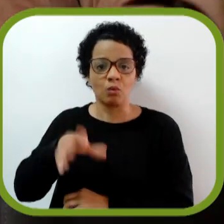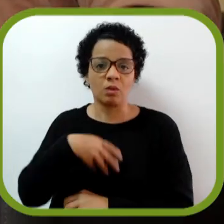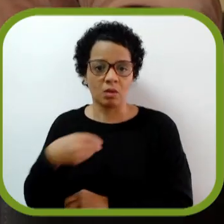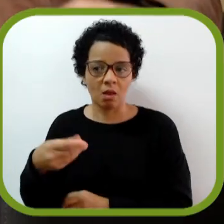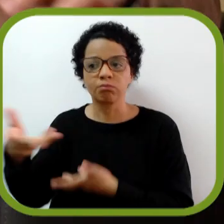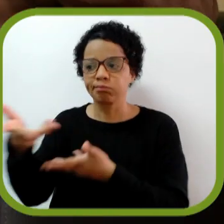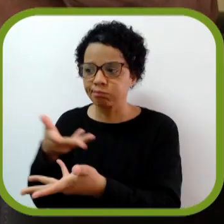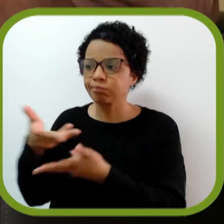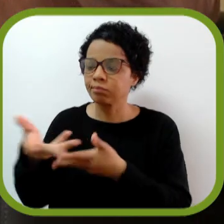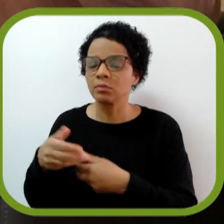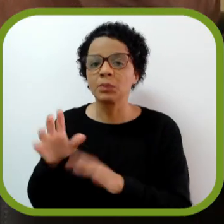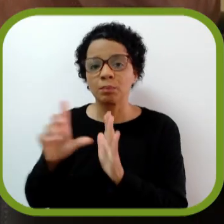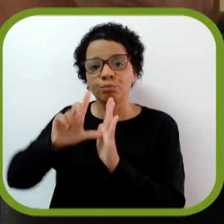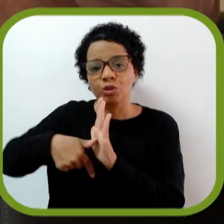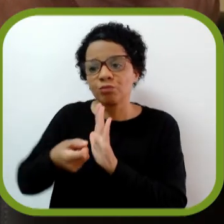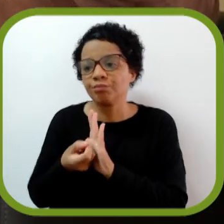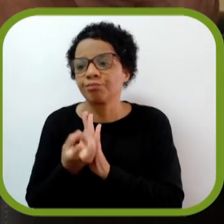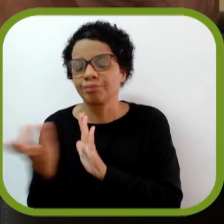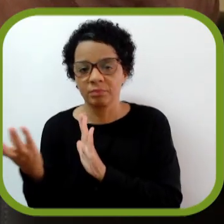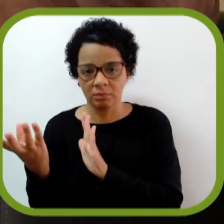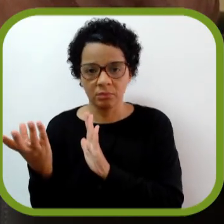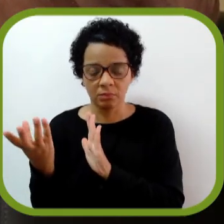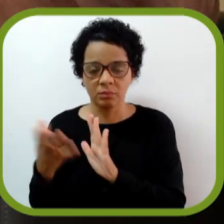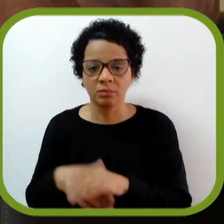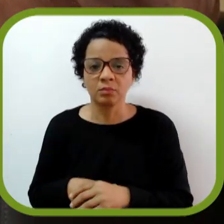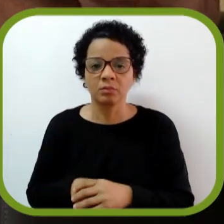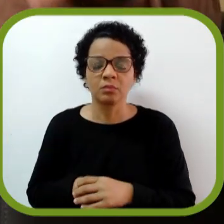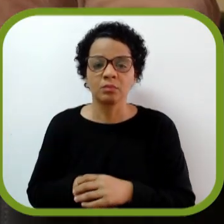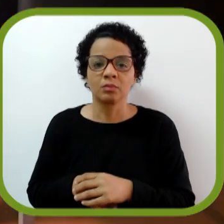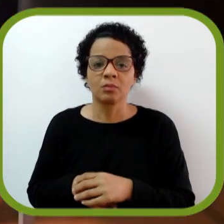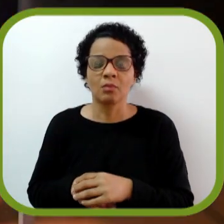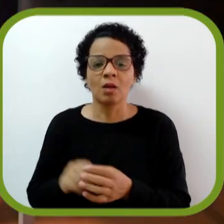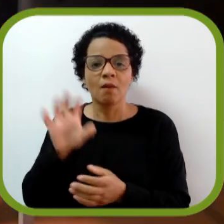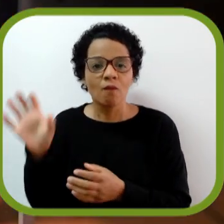como a nível mundial, mas esses projetos estão,